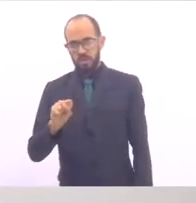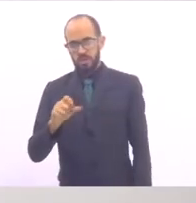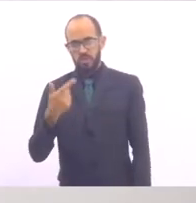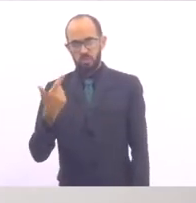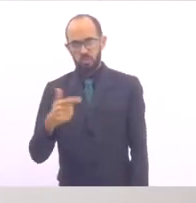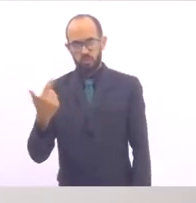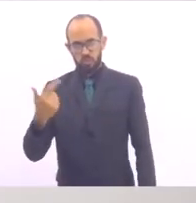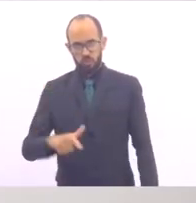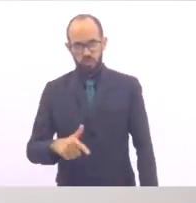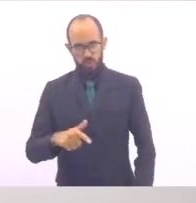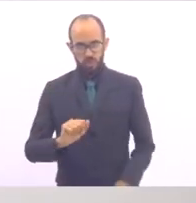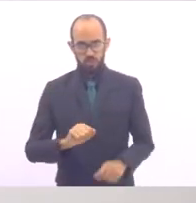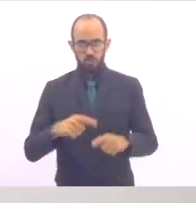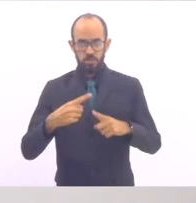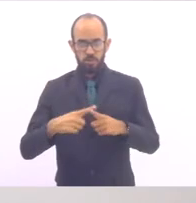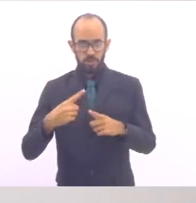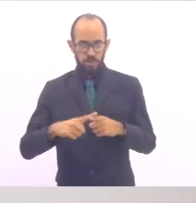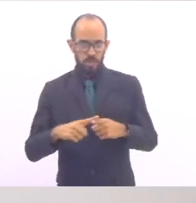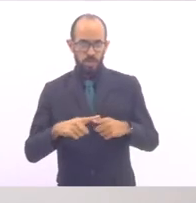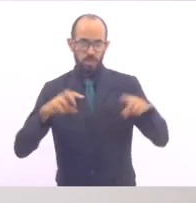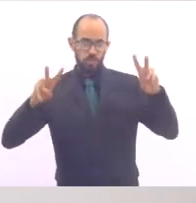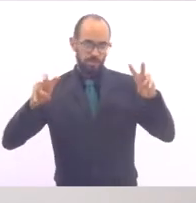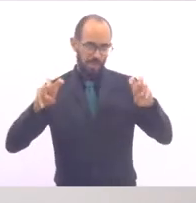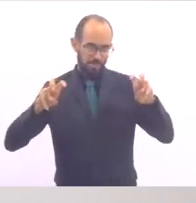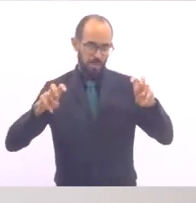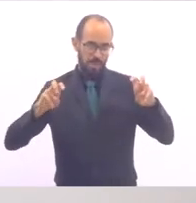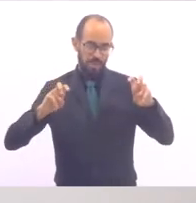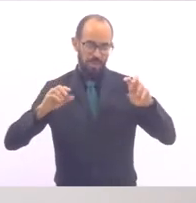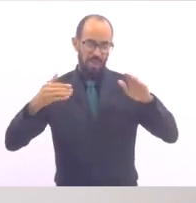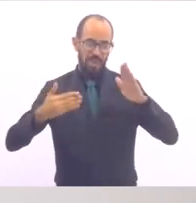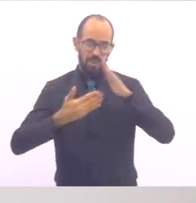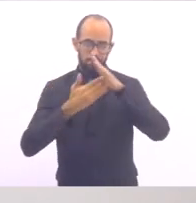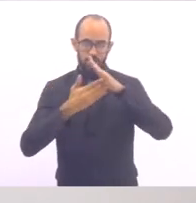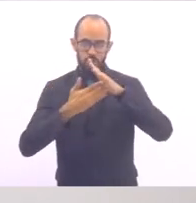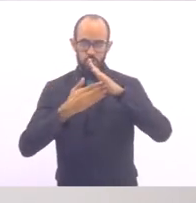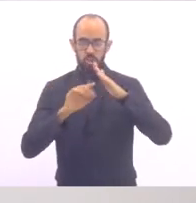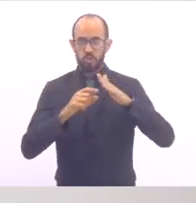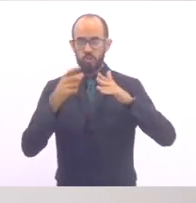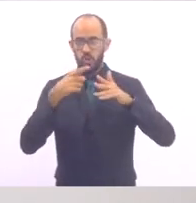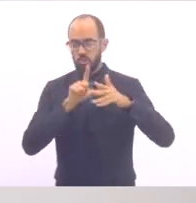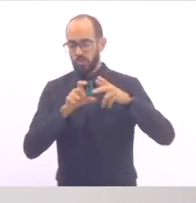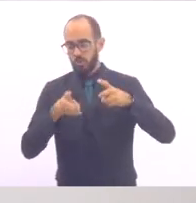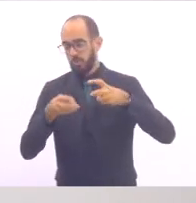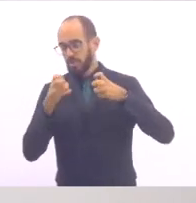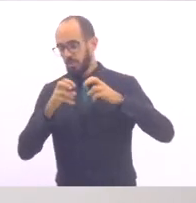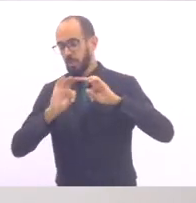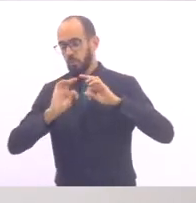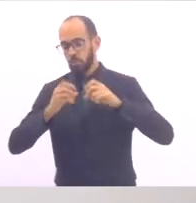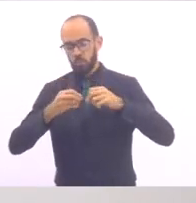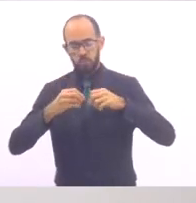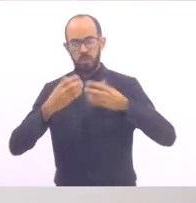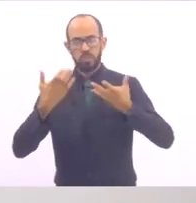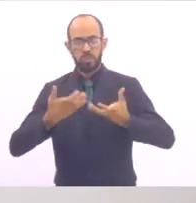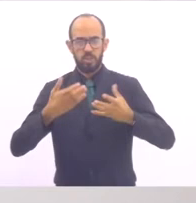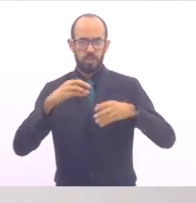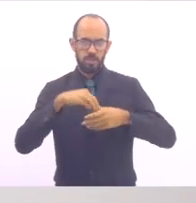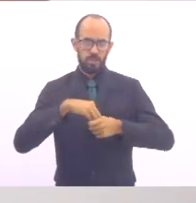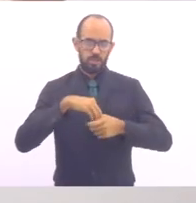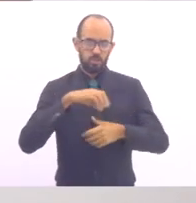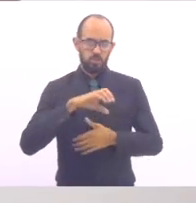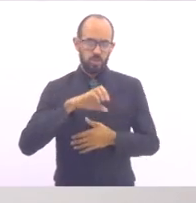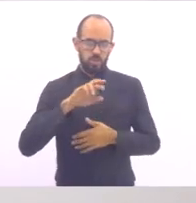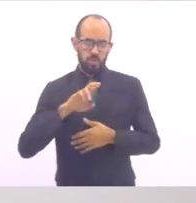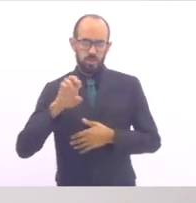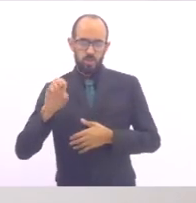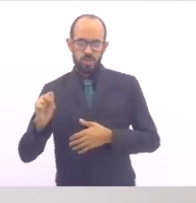o escopo dele era muito mais reduzido. A gente conseguiu enxergar tudo que a gente queria trabalhar no CRS, não podia, porque